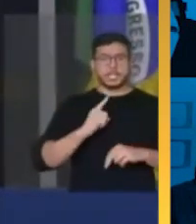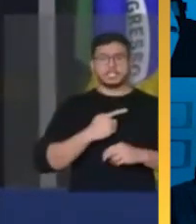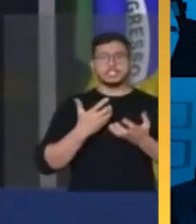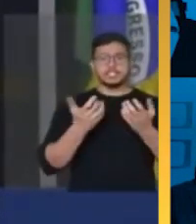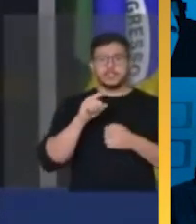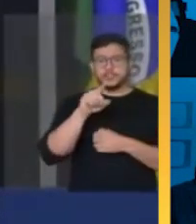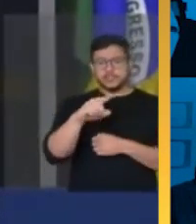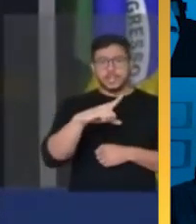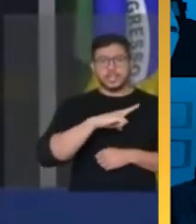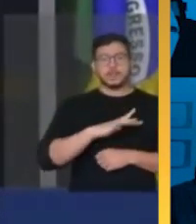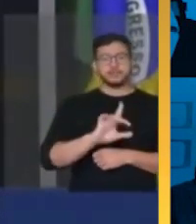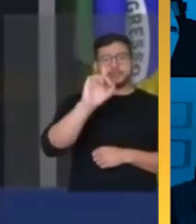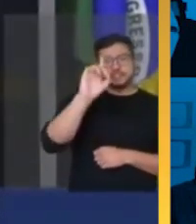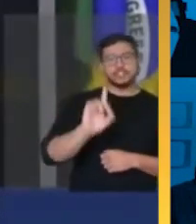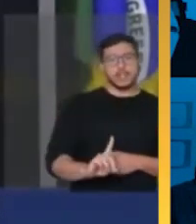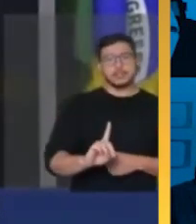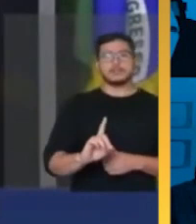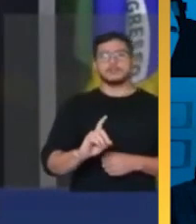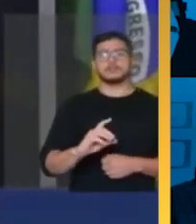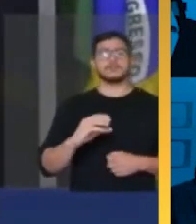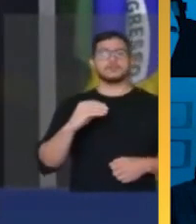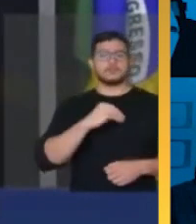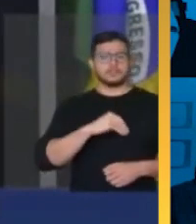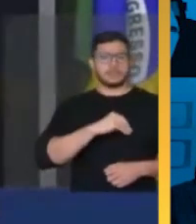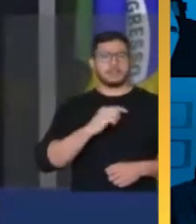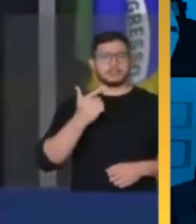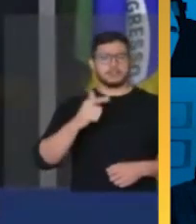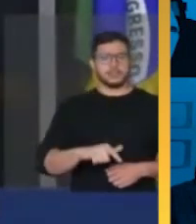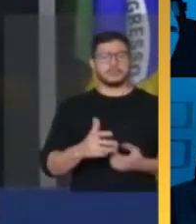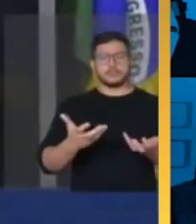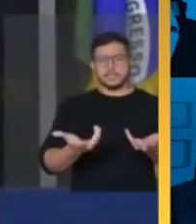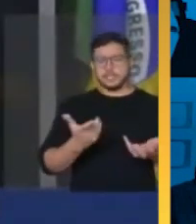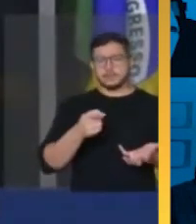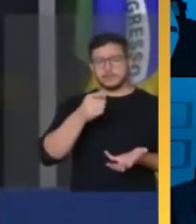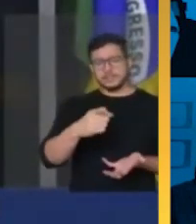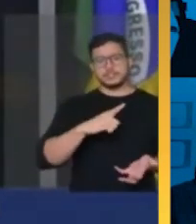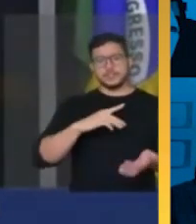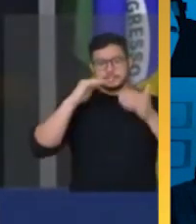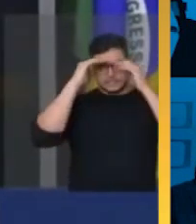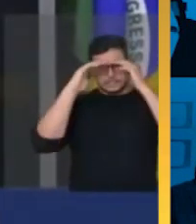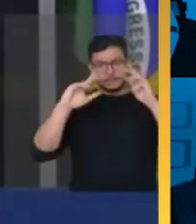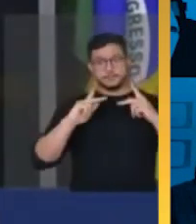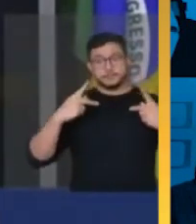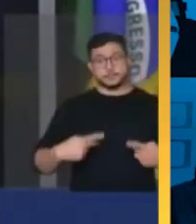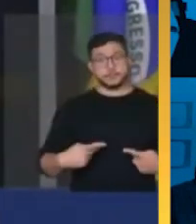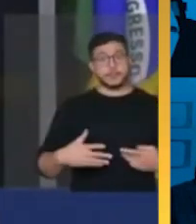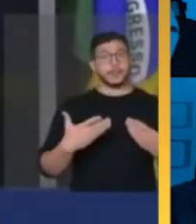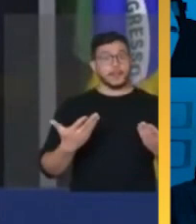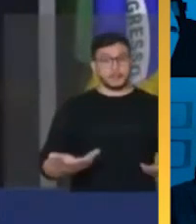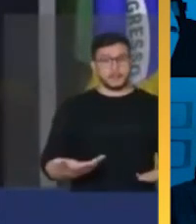vocês tivessem o direito. Nós queríamos que vocês fossem tratados com humanidade. E aí eu tive que